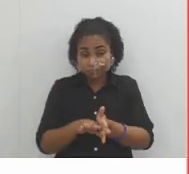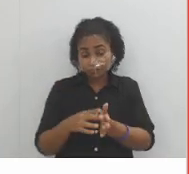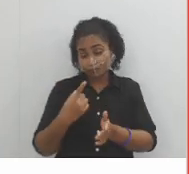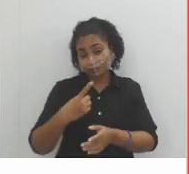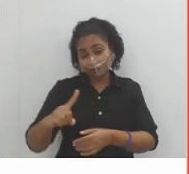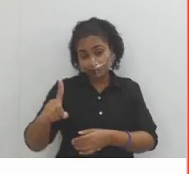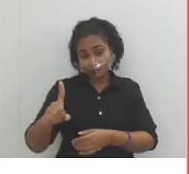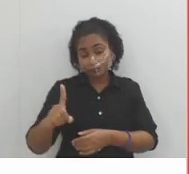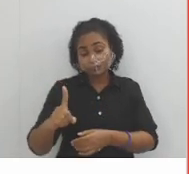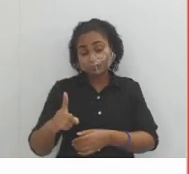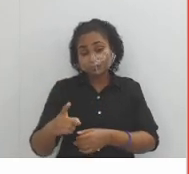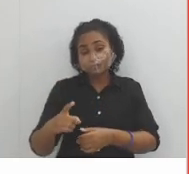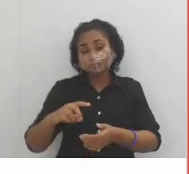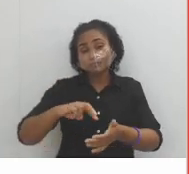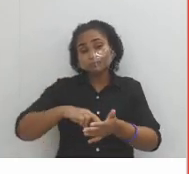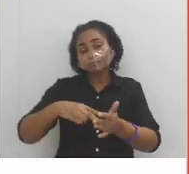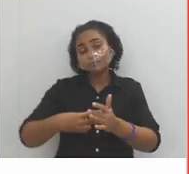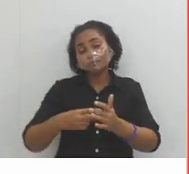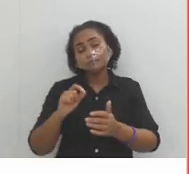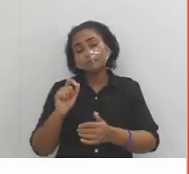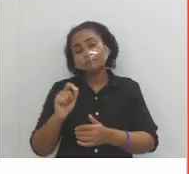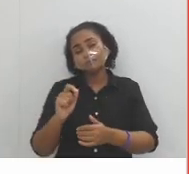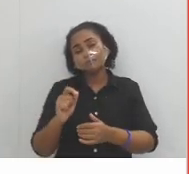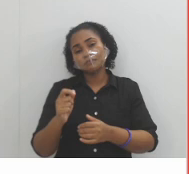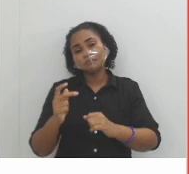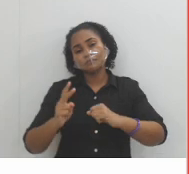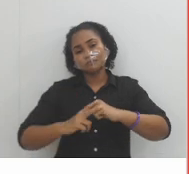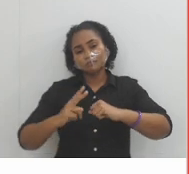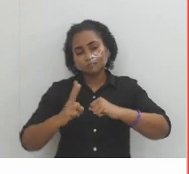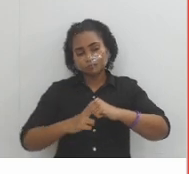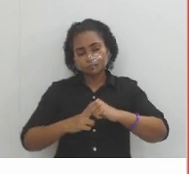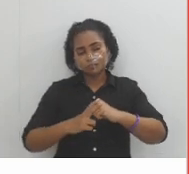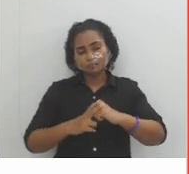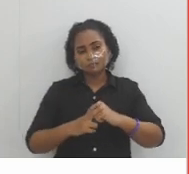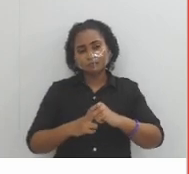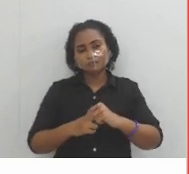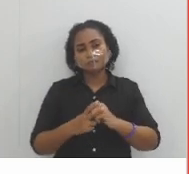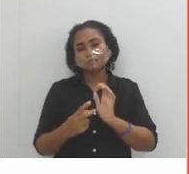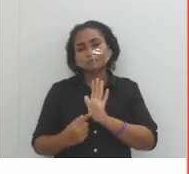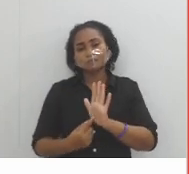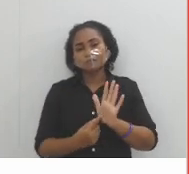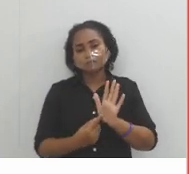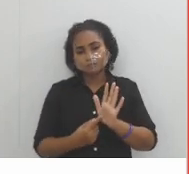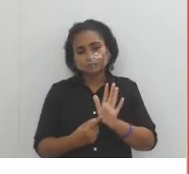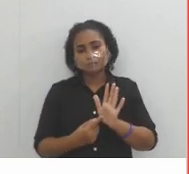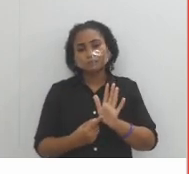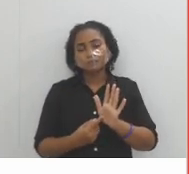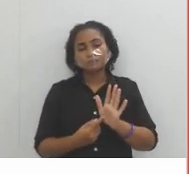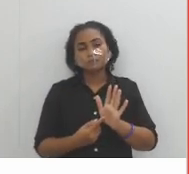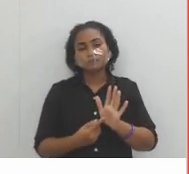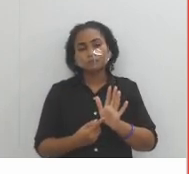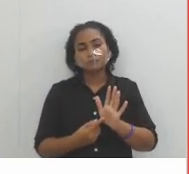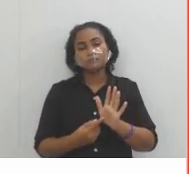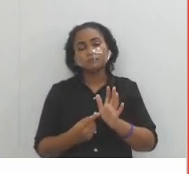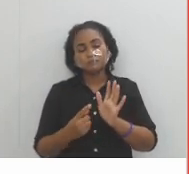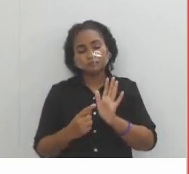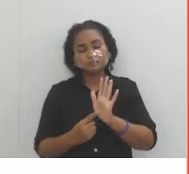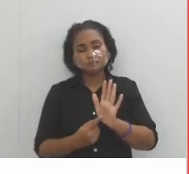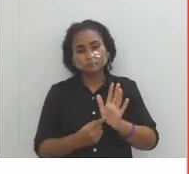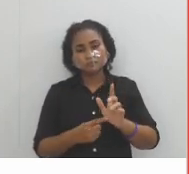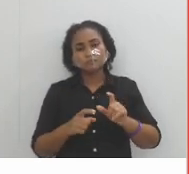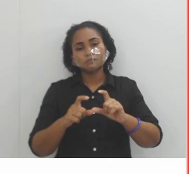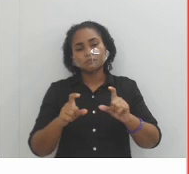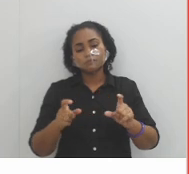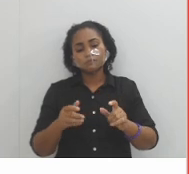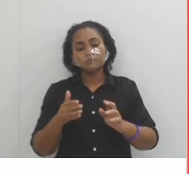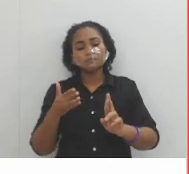ir, ele é um verbo que indica, né, aí no caso,